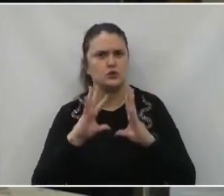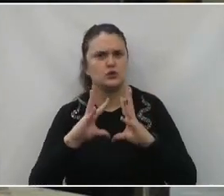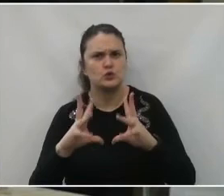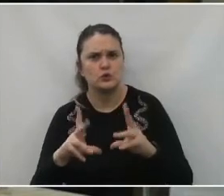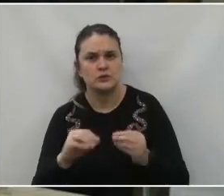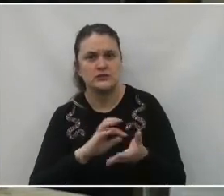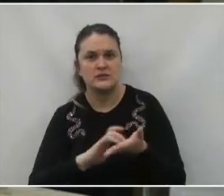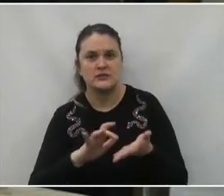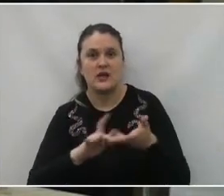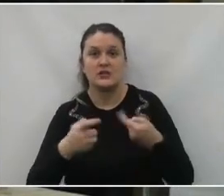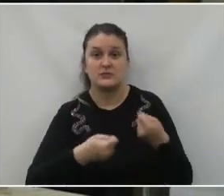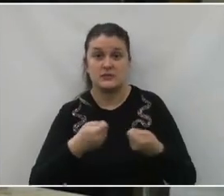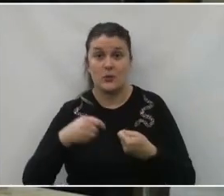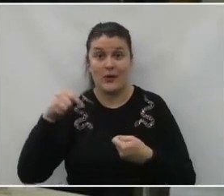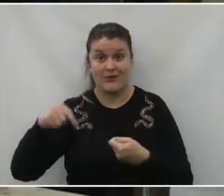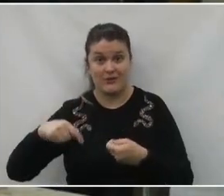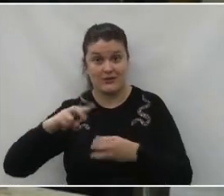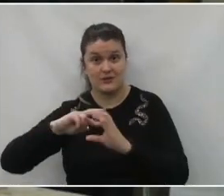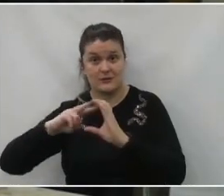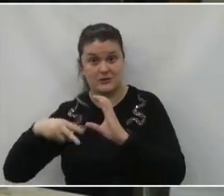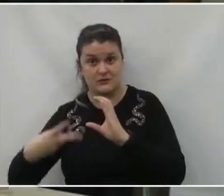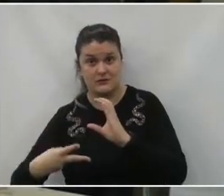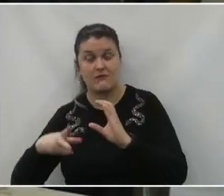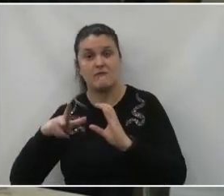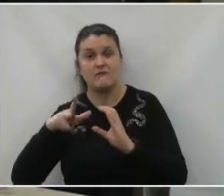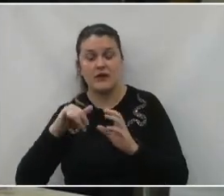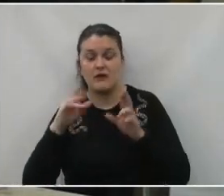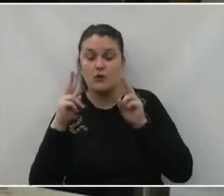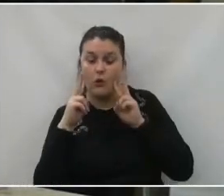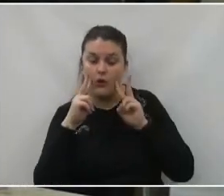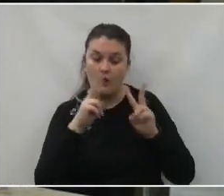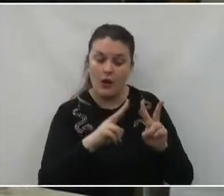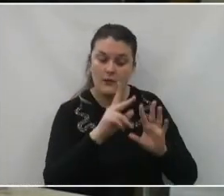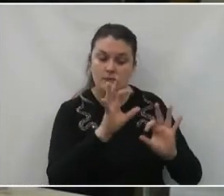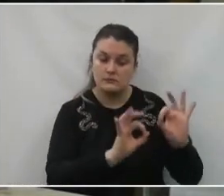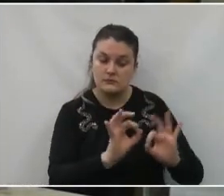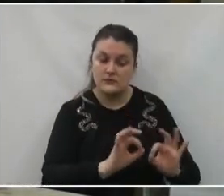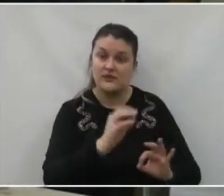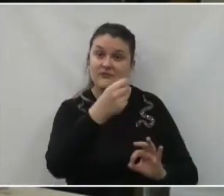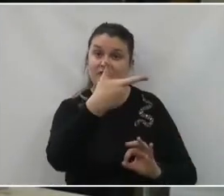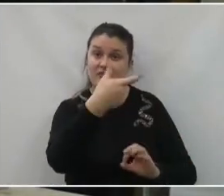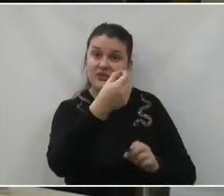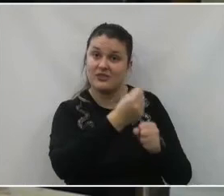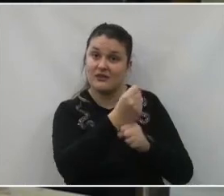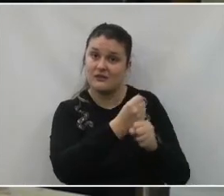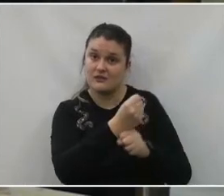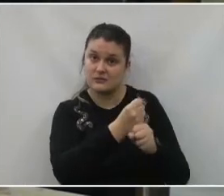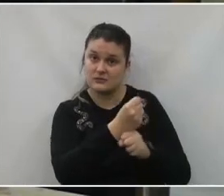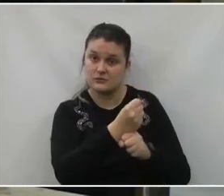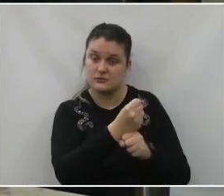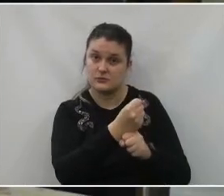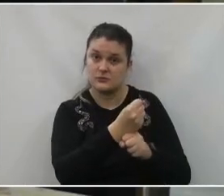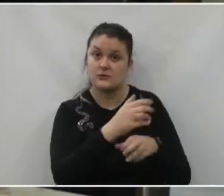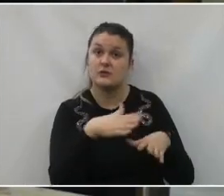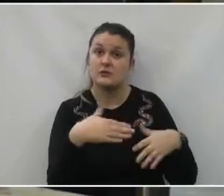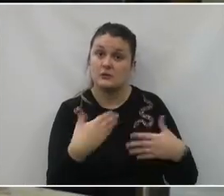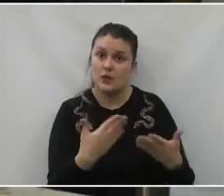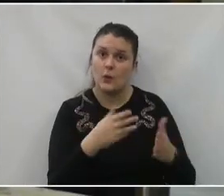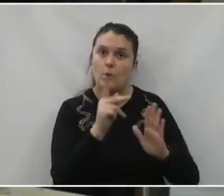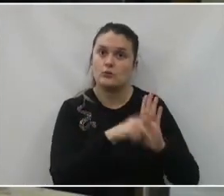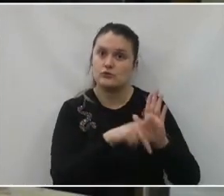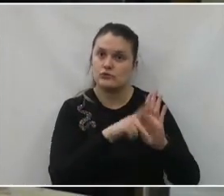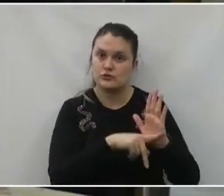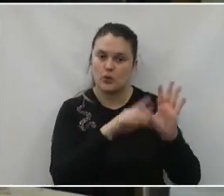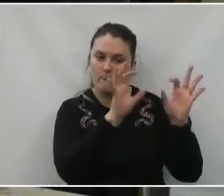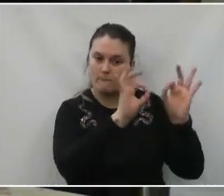de administração e essa Casa de Leis irá se nortear nas suas ações nos próximos 20 anos em cima desse plano diretor. Portanto, e